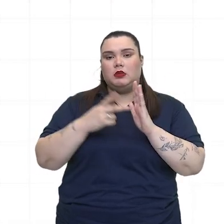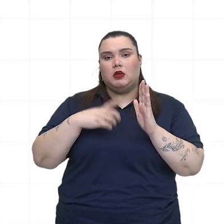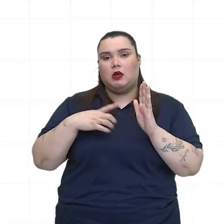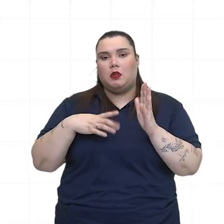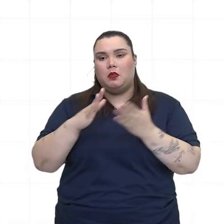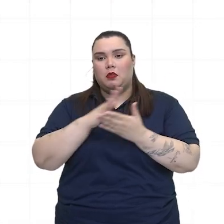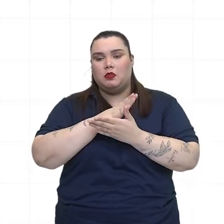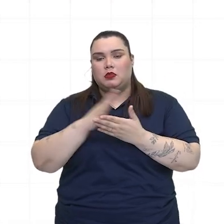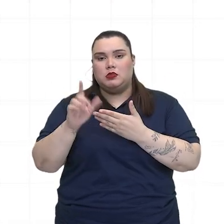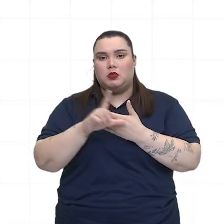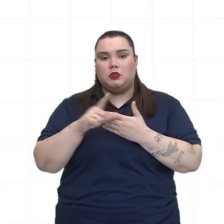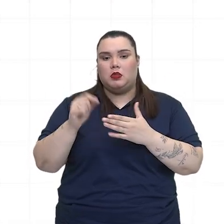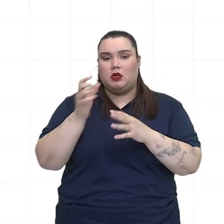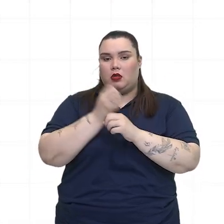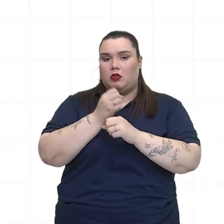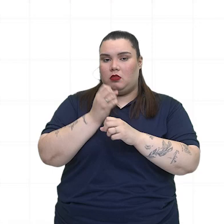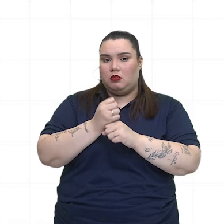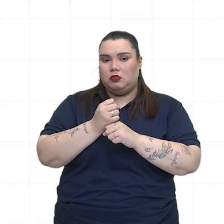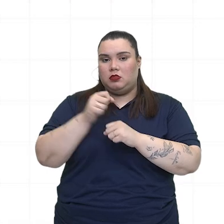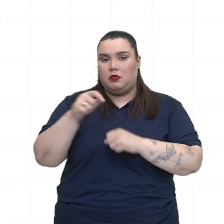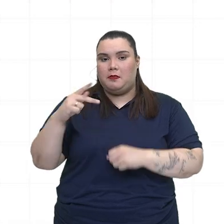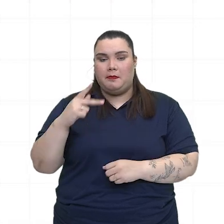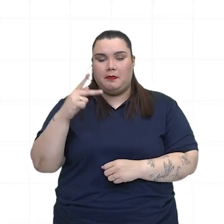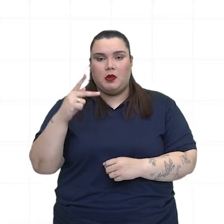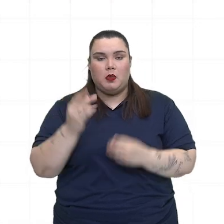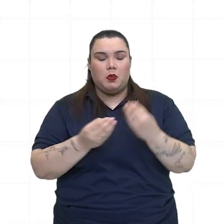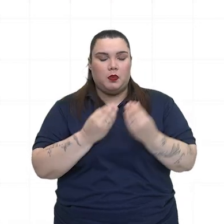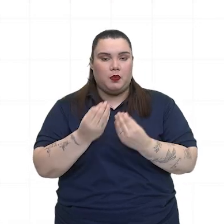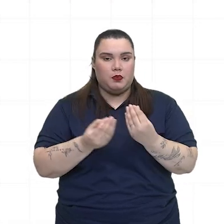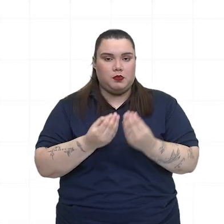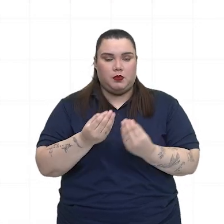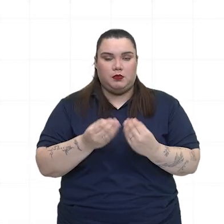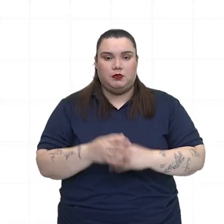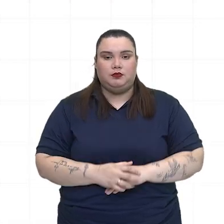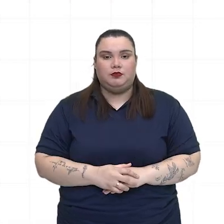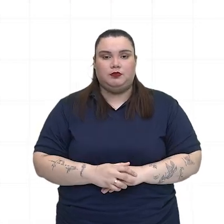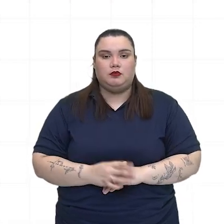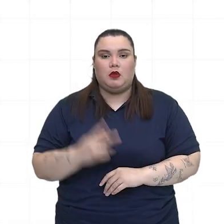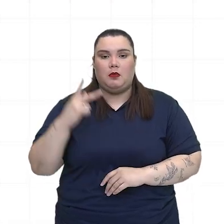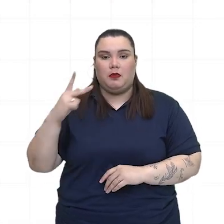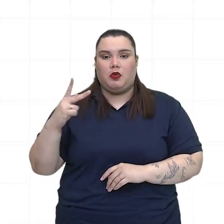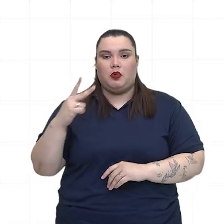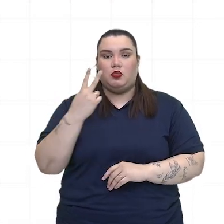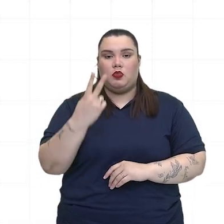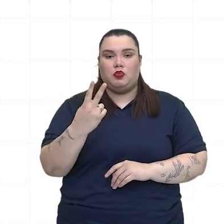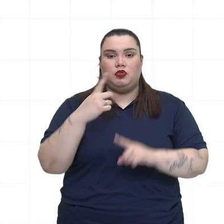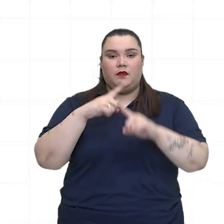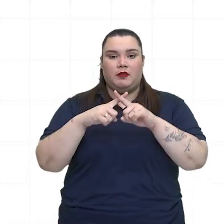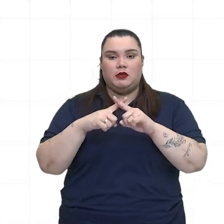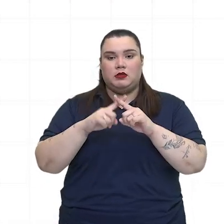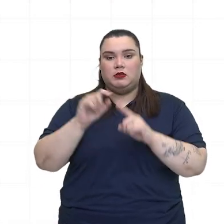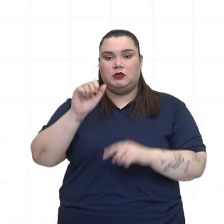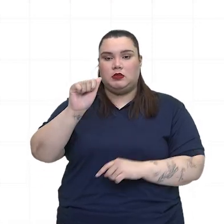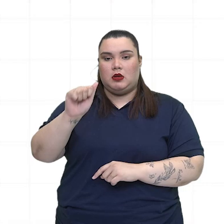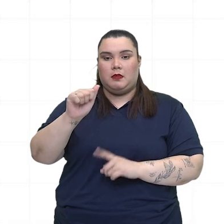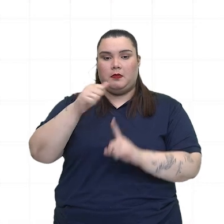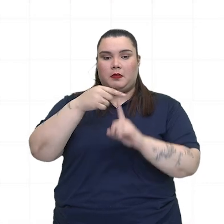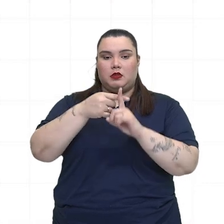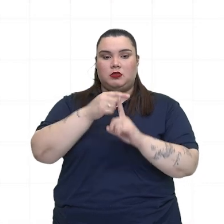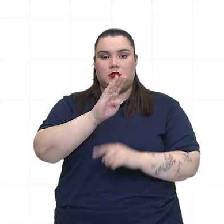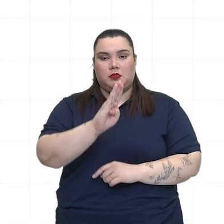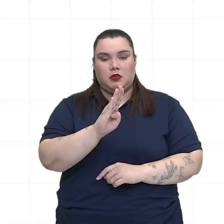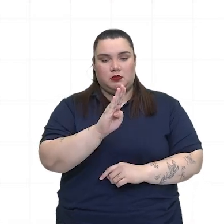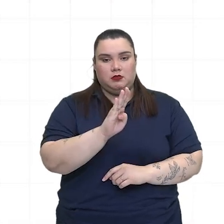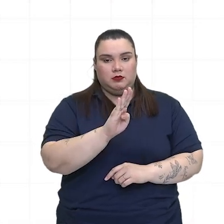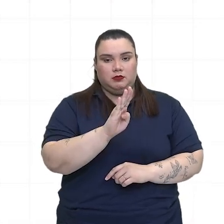né, calculam o perímetro de um retângulo da seguinte forma, né? 2 que multiplica A mais